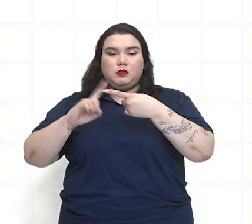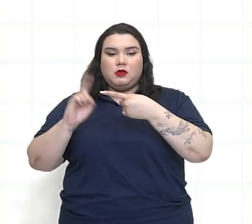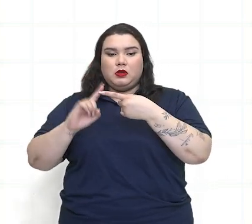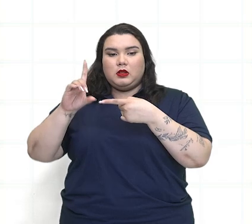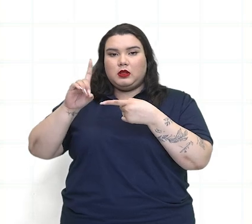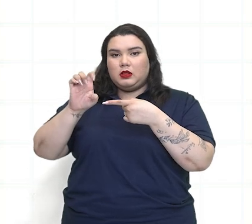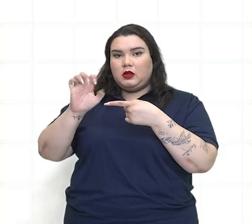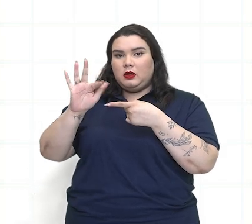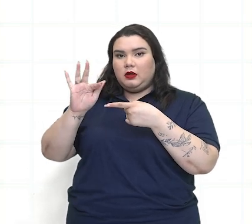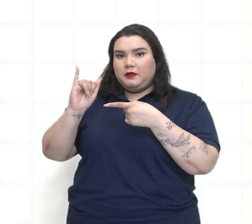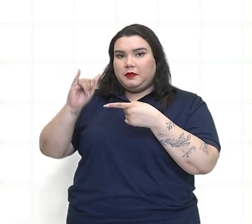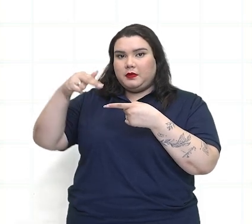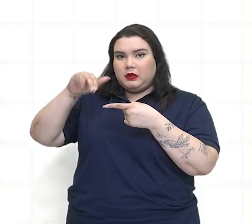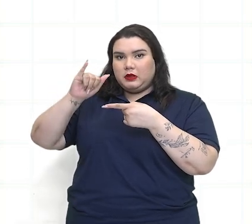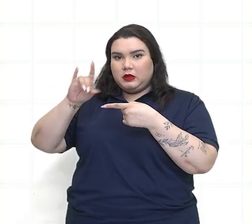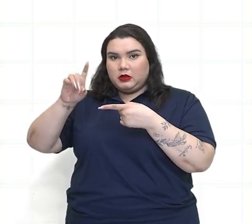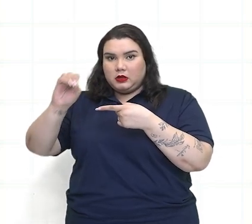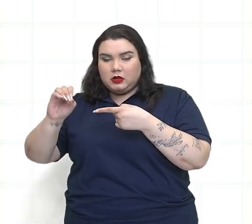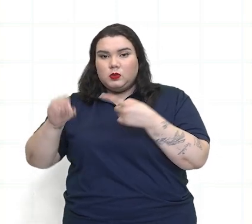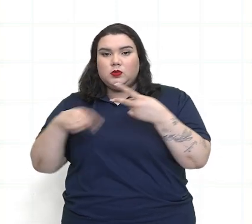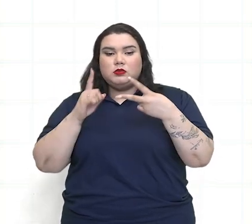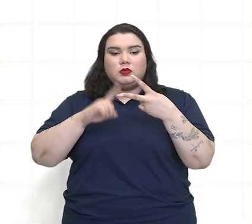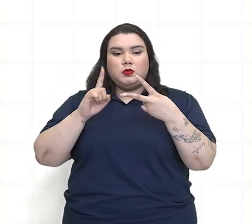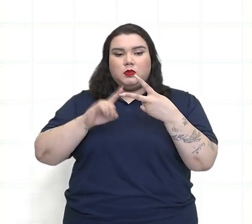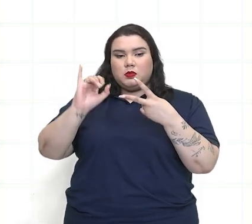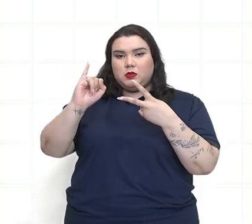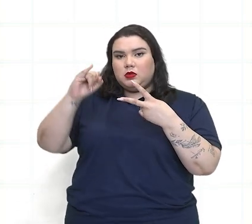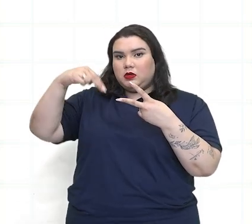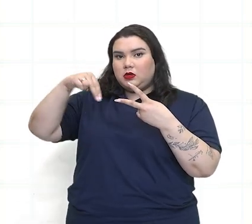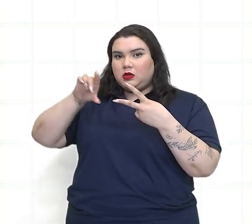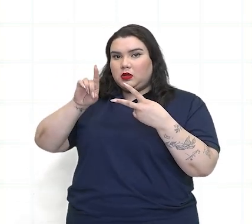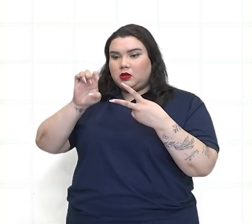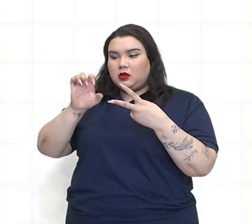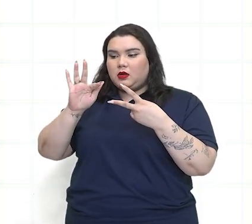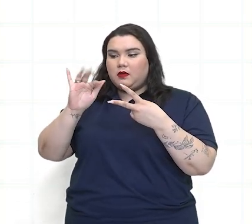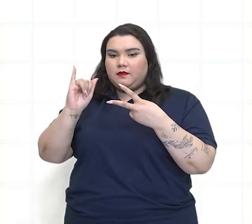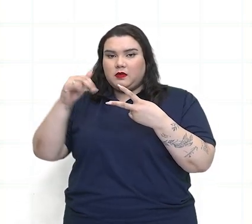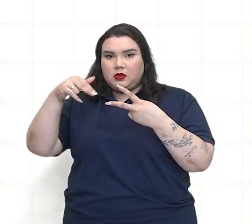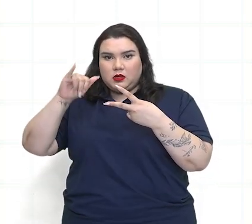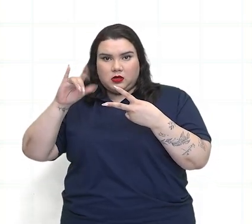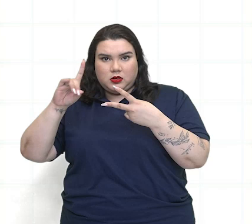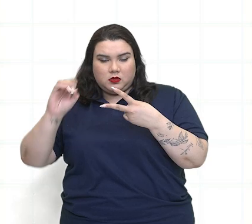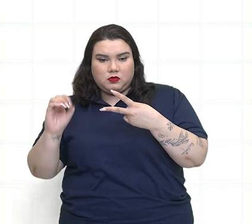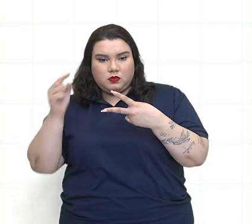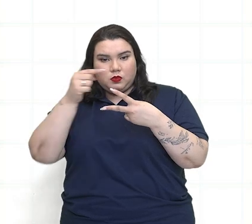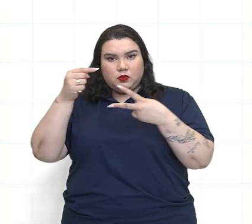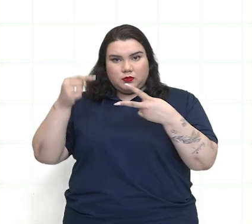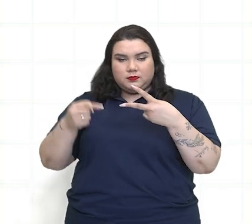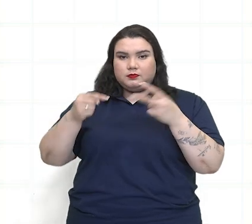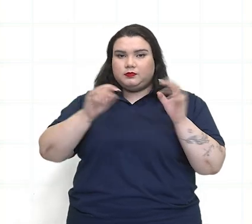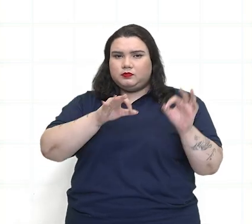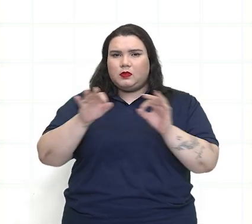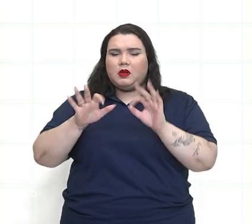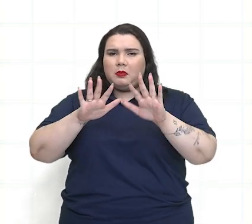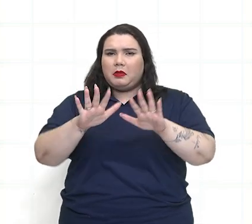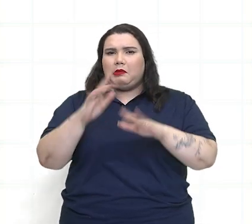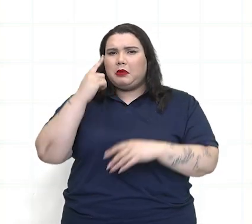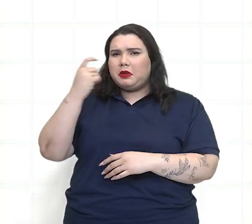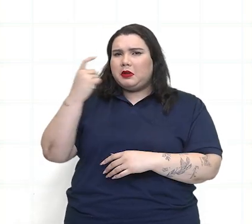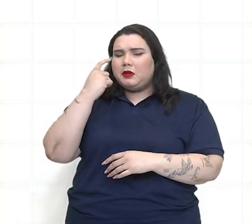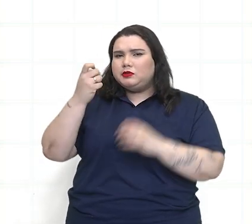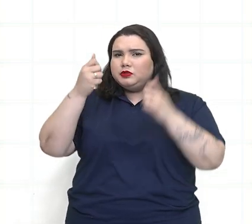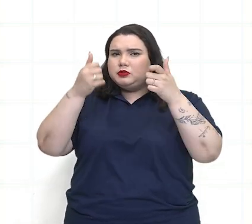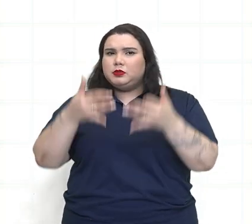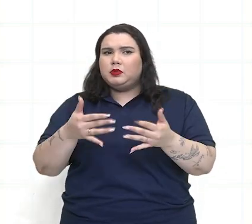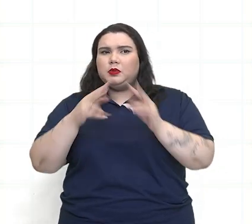artigo definido e artigo indefinido. E essa classe de palavras tem uma curiosidade que a gente